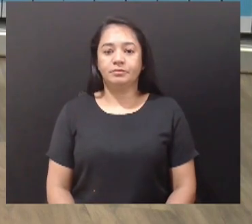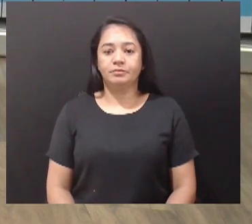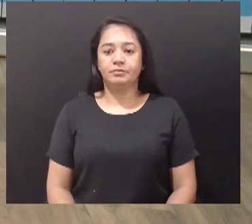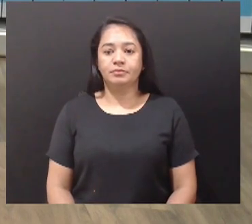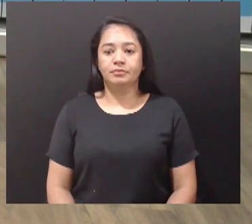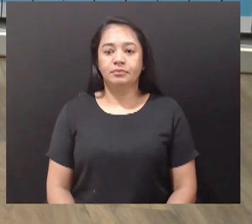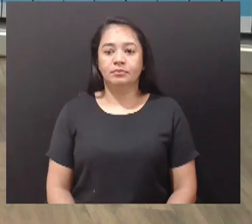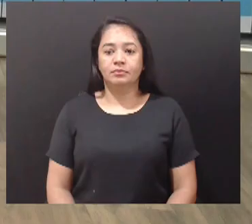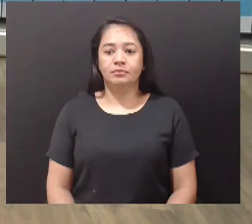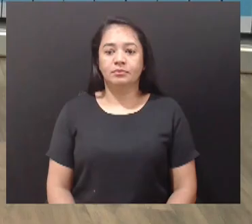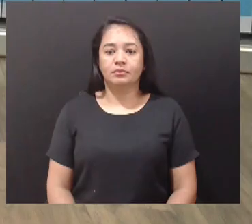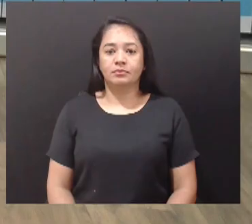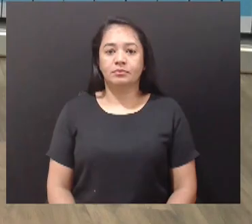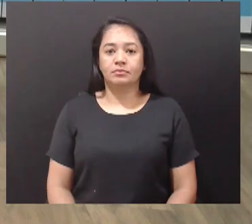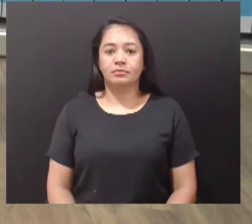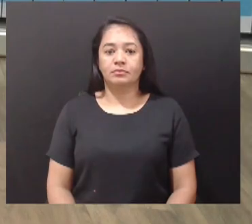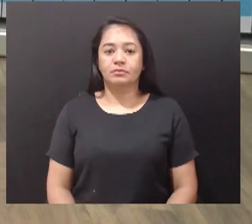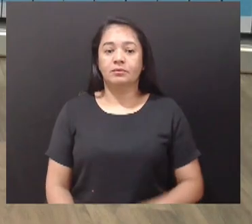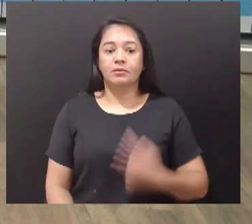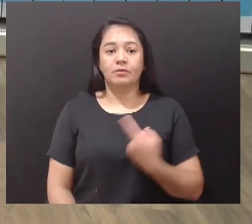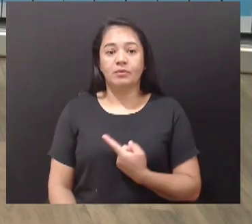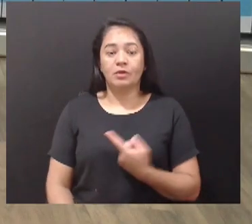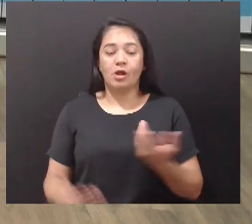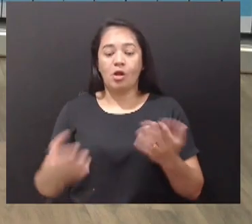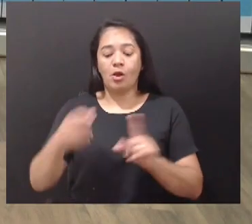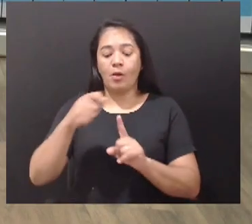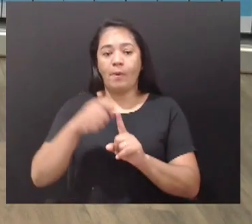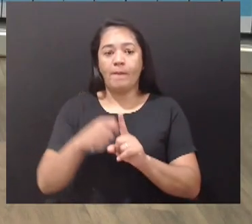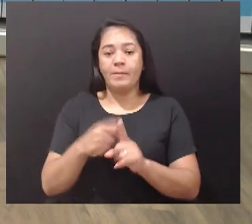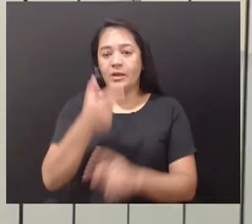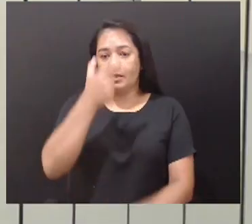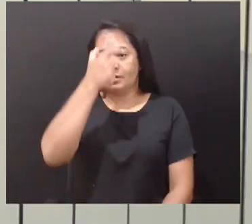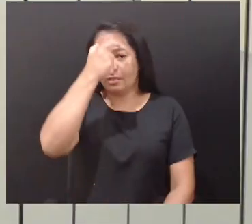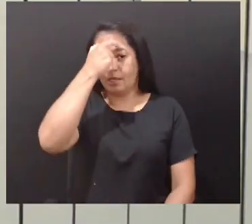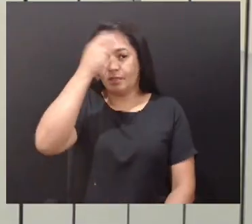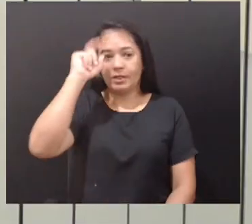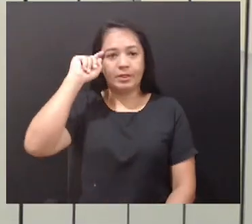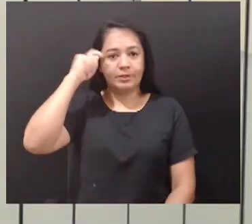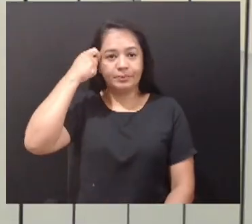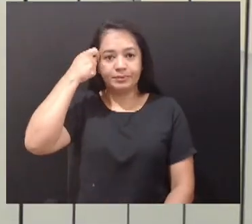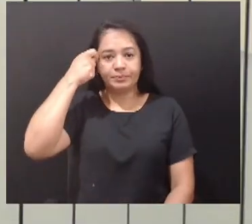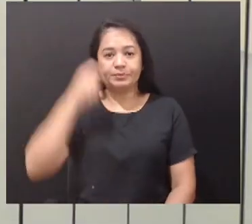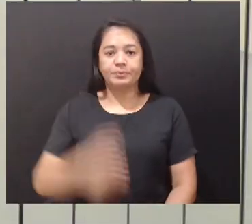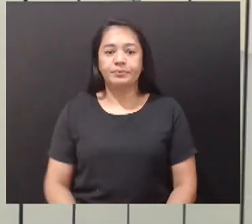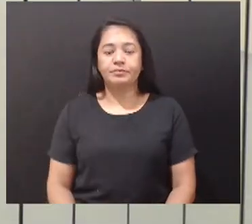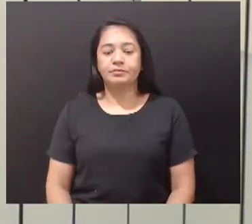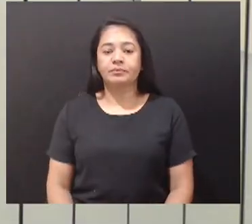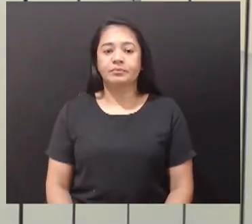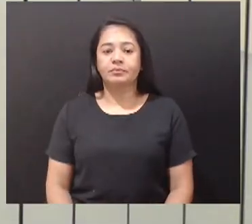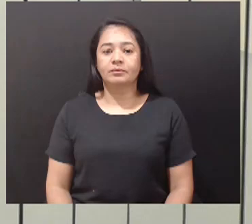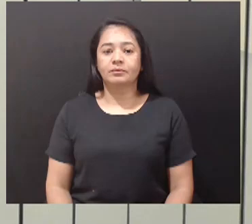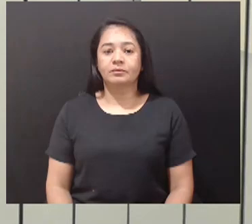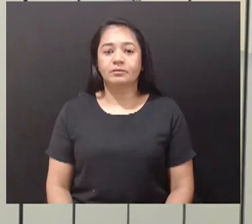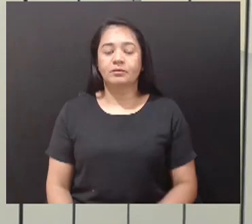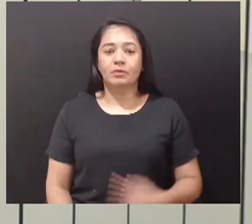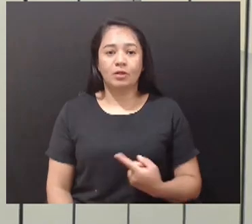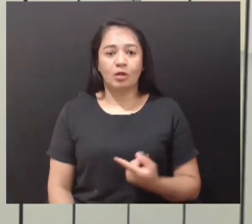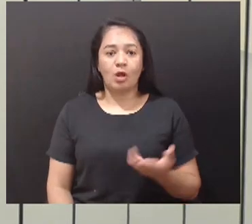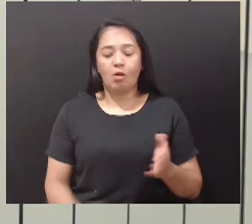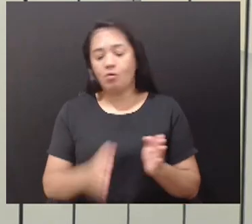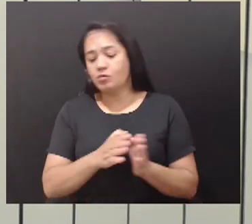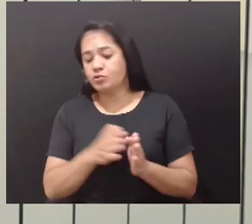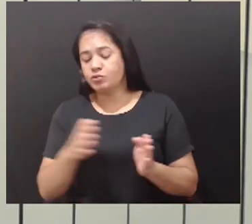E nós estamos no mês da consciência negra. Apesar de termos neste período um reforço com